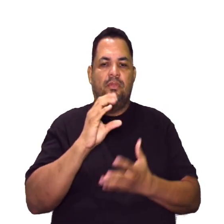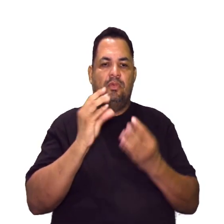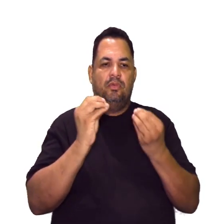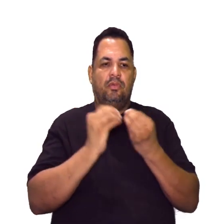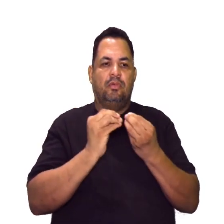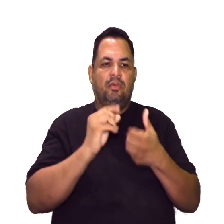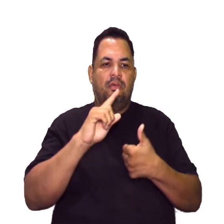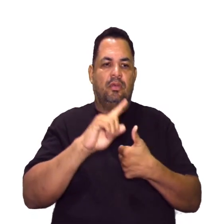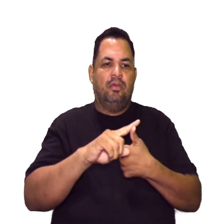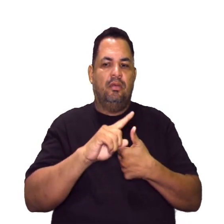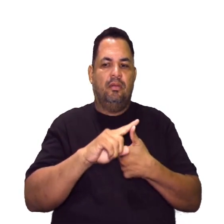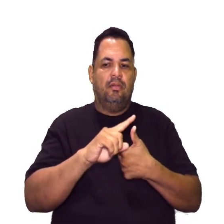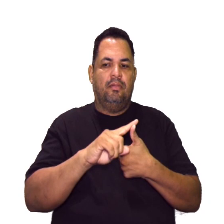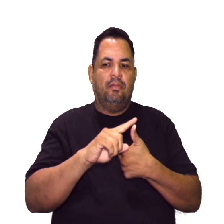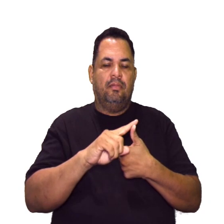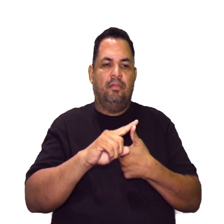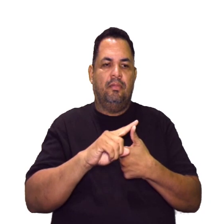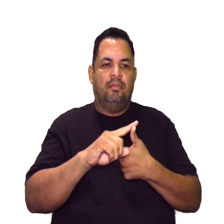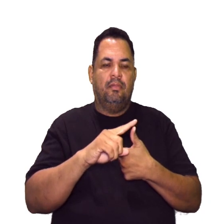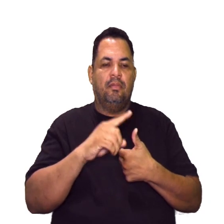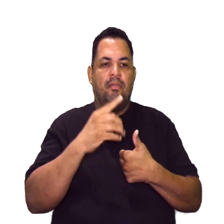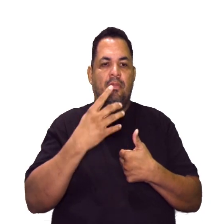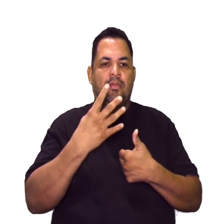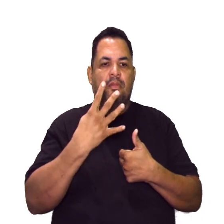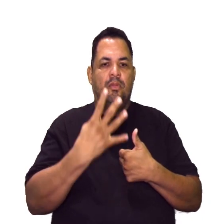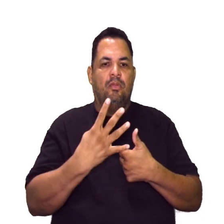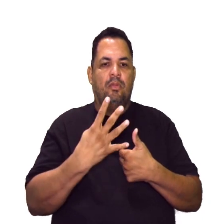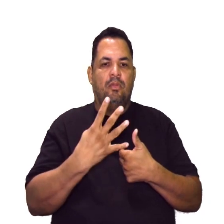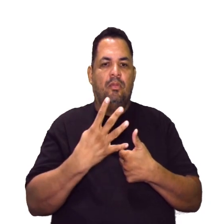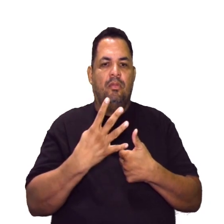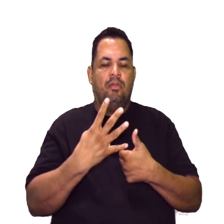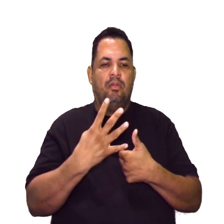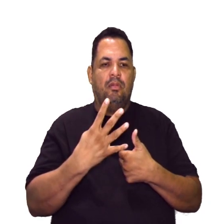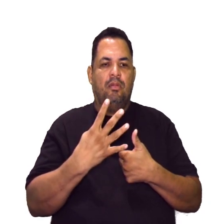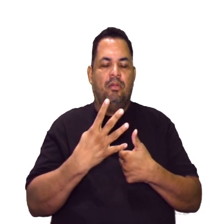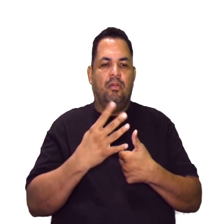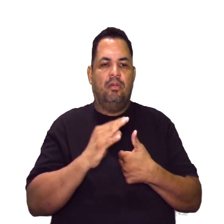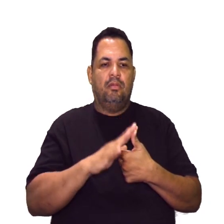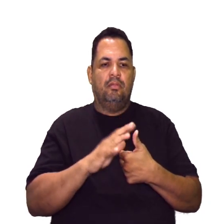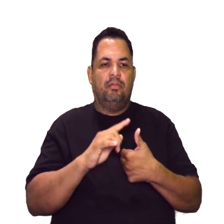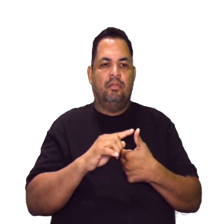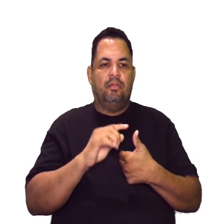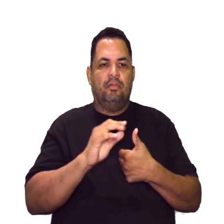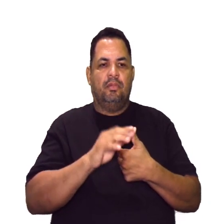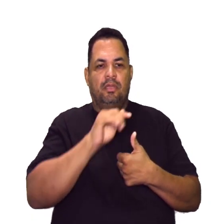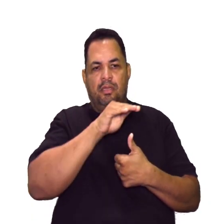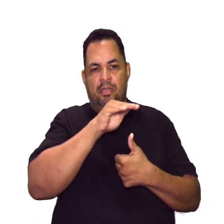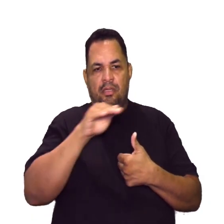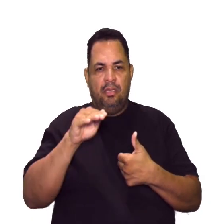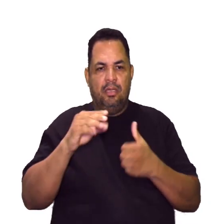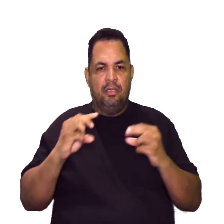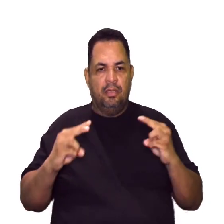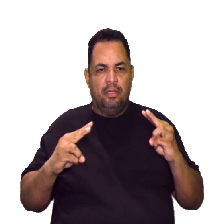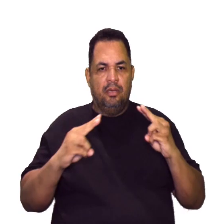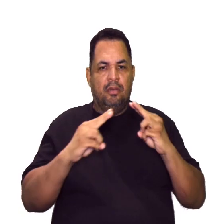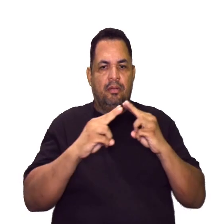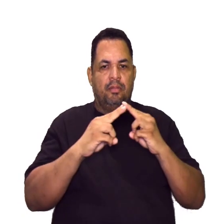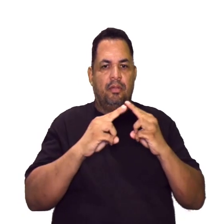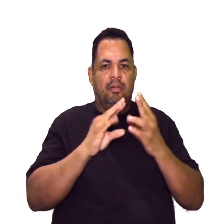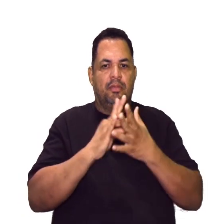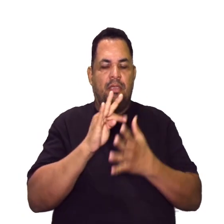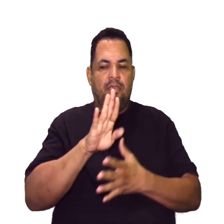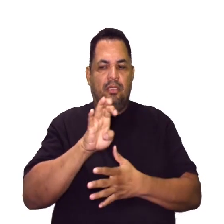A fala que 4, né? Linear, trigonal, piramidal e tetraédrica. Será que seria a letra